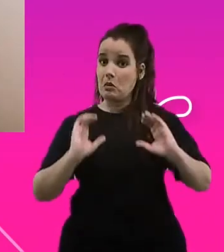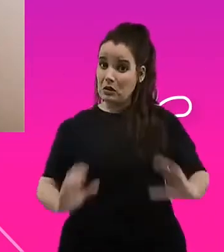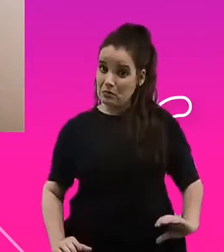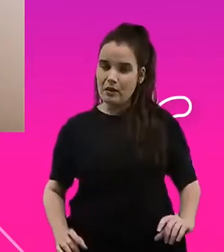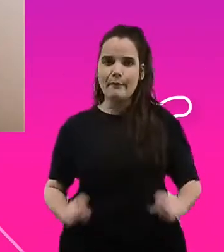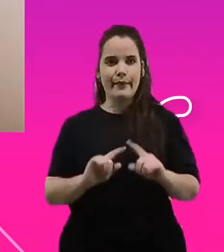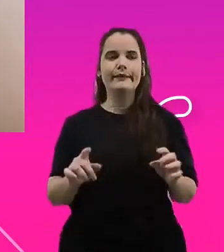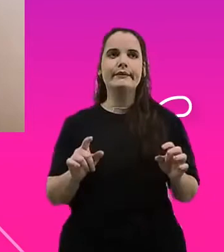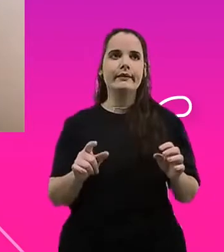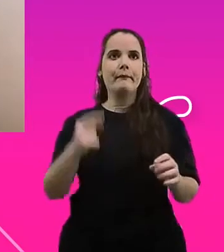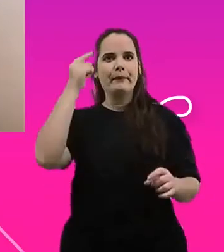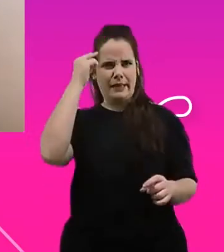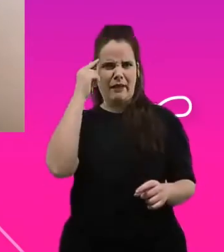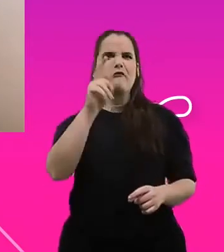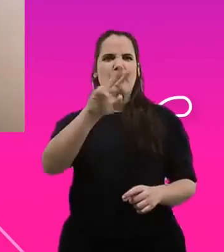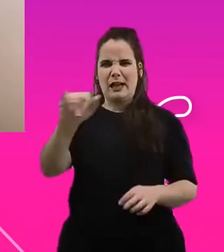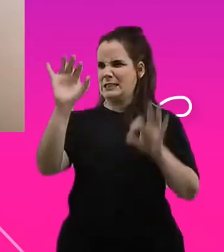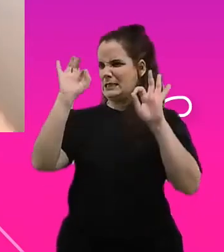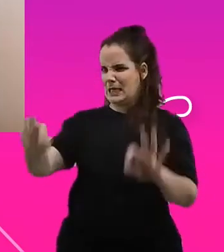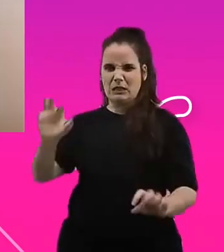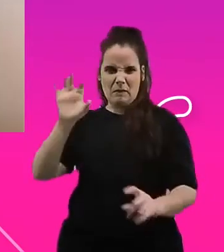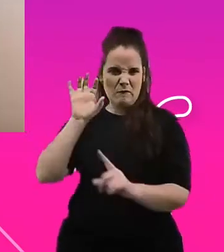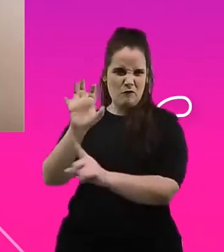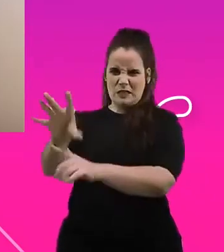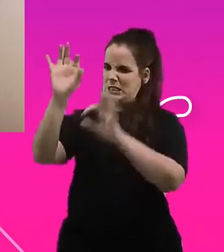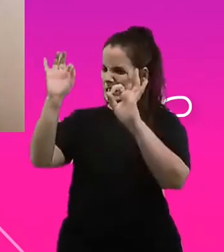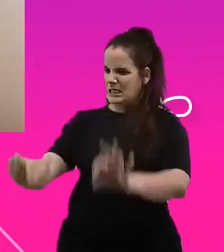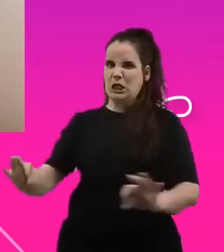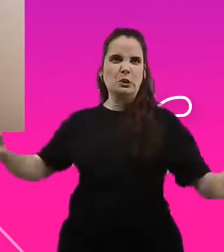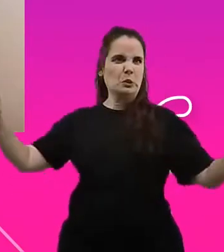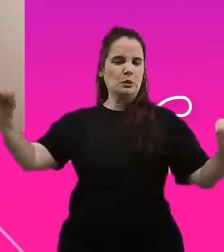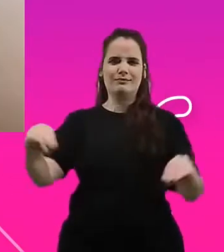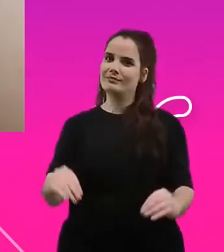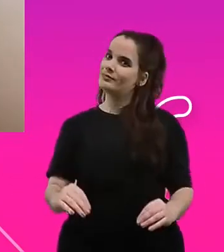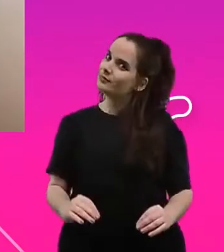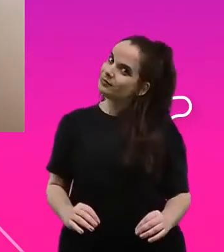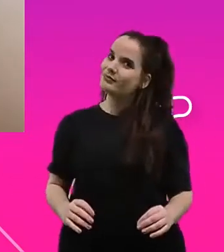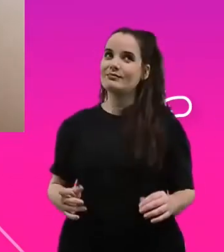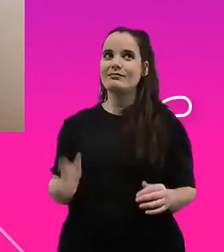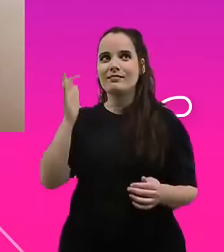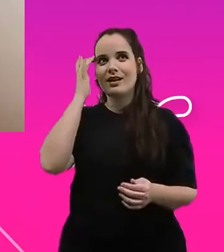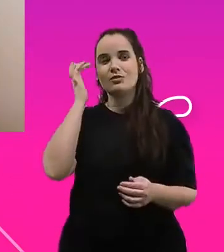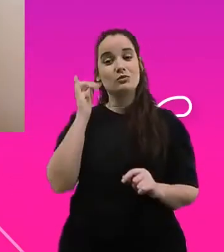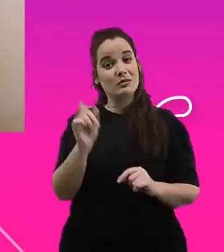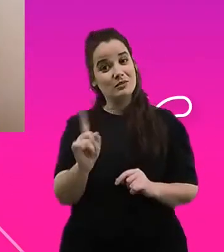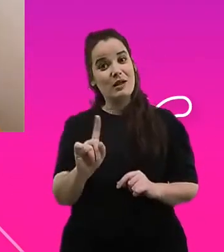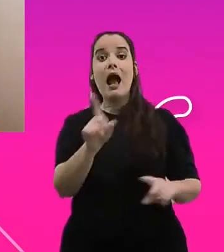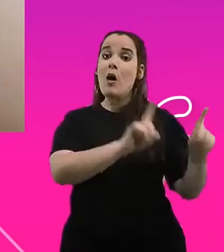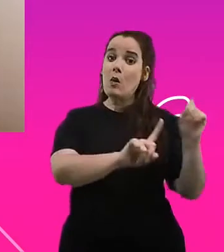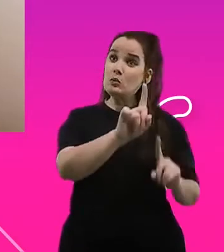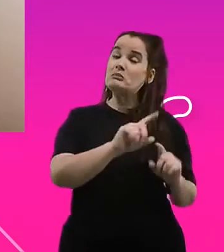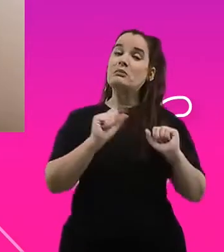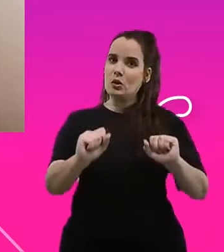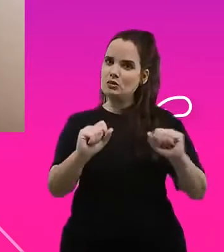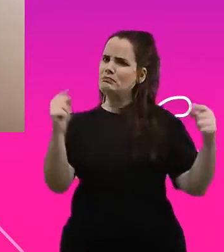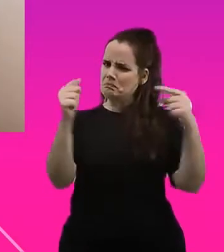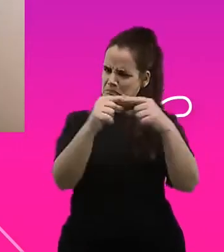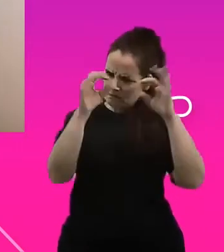as pessoas. Eu acho que para muitas pessoas vai fazer sentido, como para outras não, né?